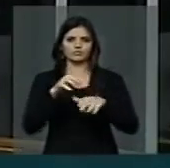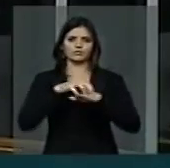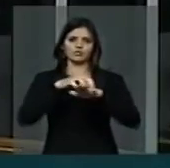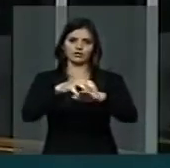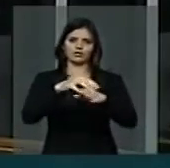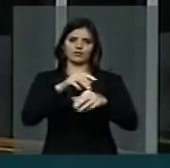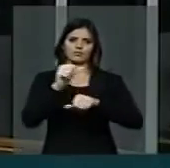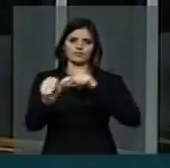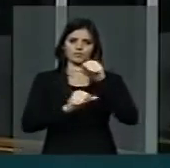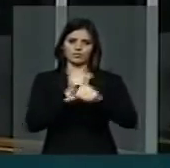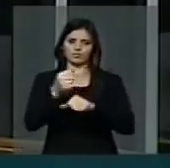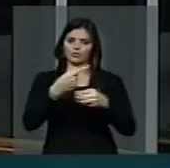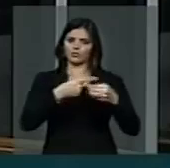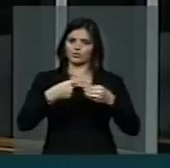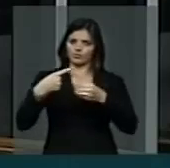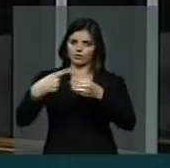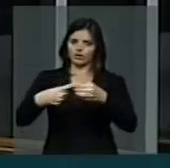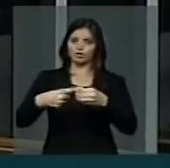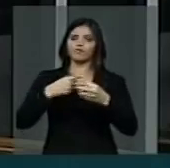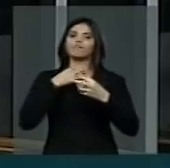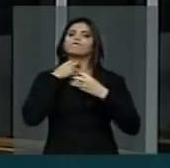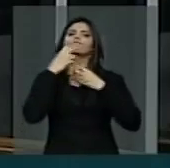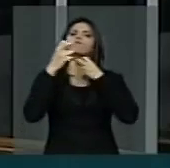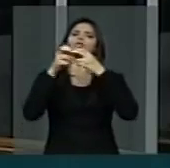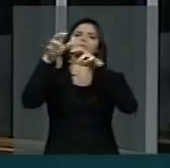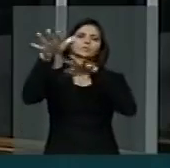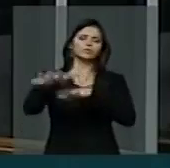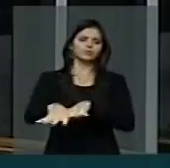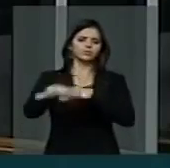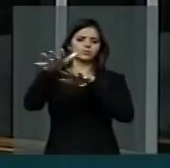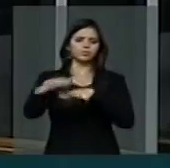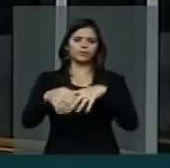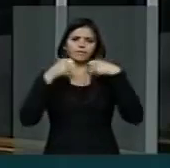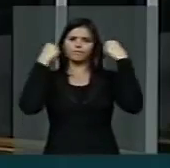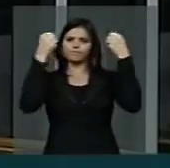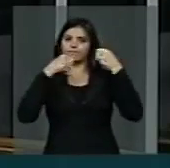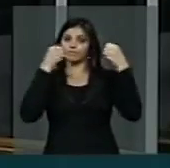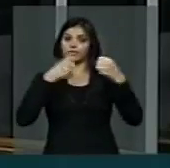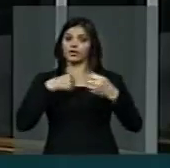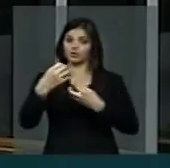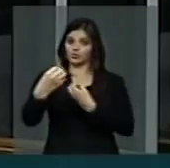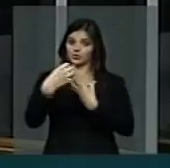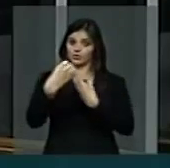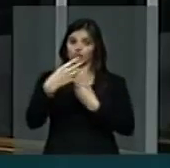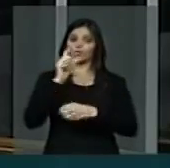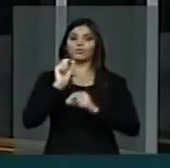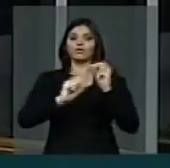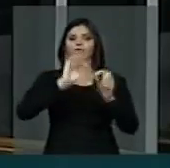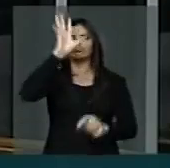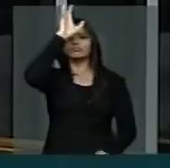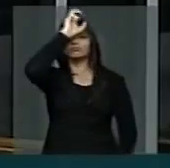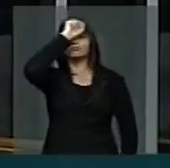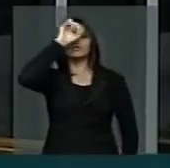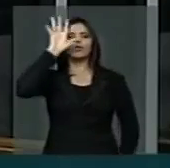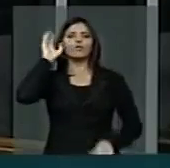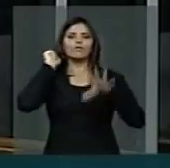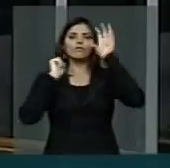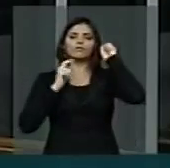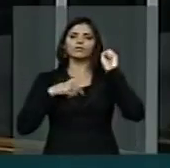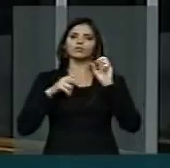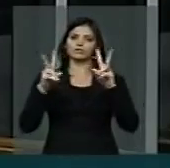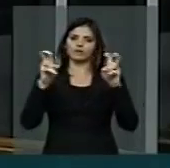urbana, deputado Nilmário Miranda, a voz nas ruas nos ensina a ouvir mais e a garantir transparência dos temas